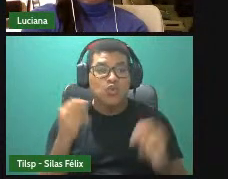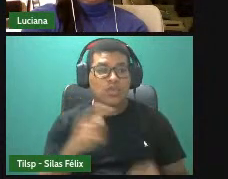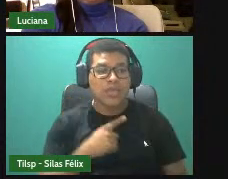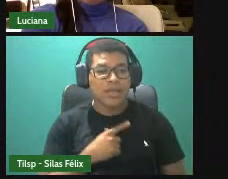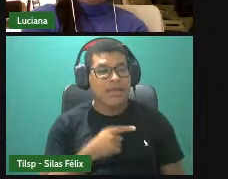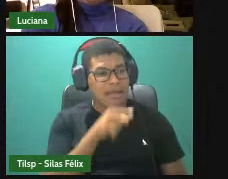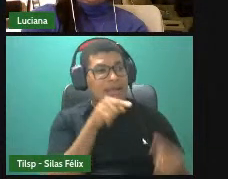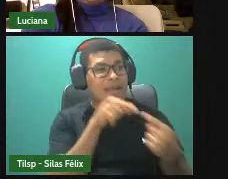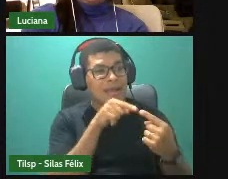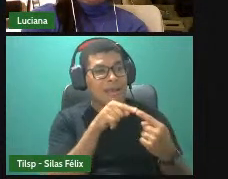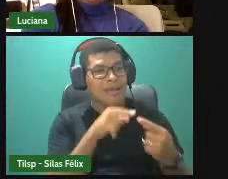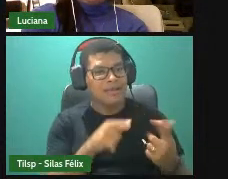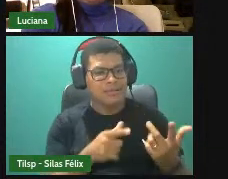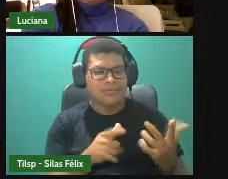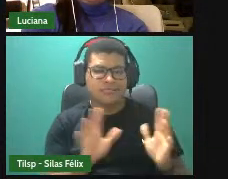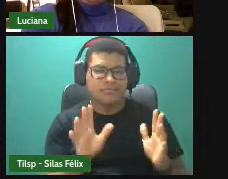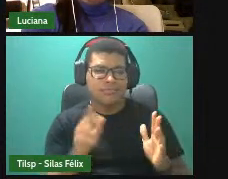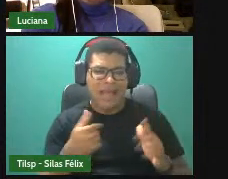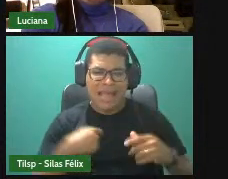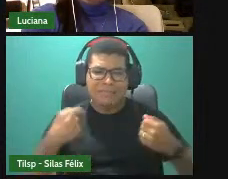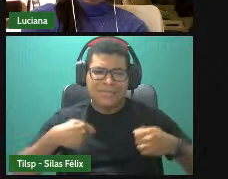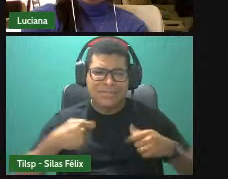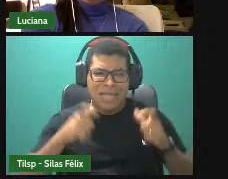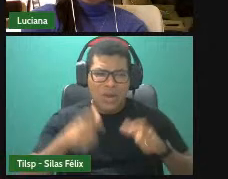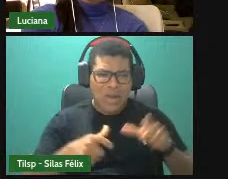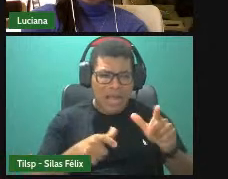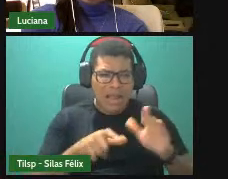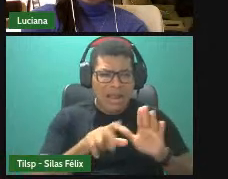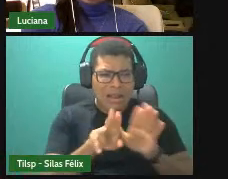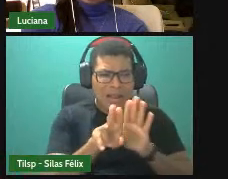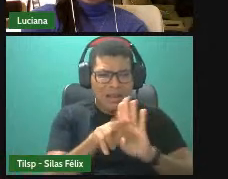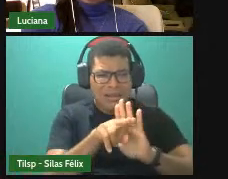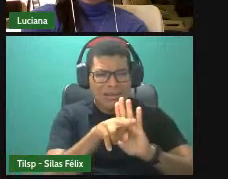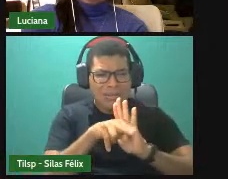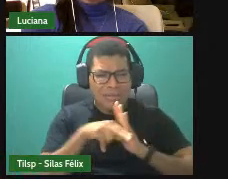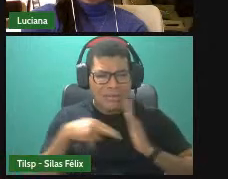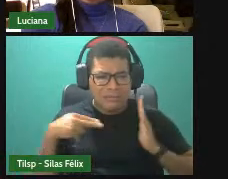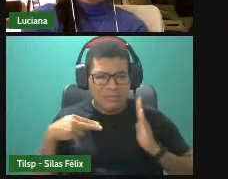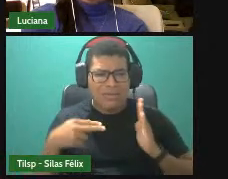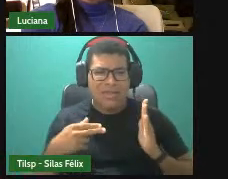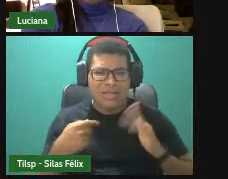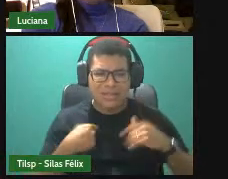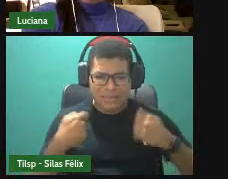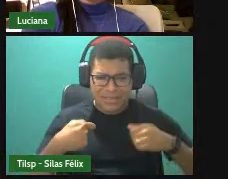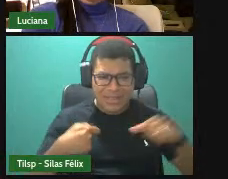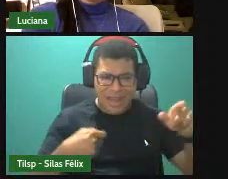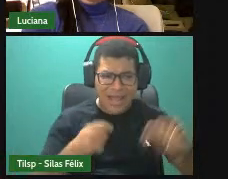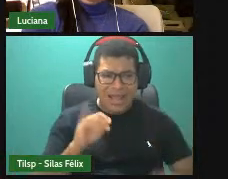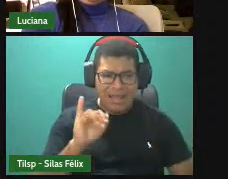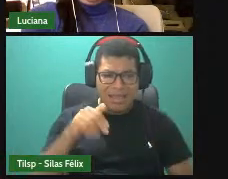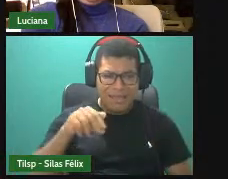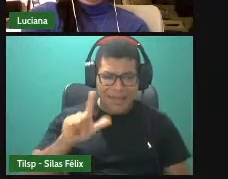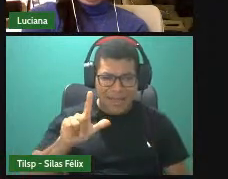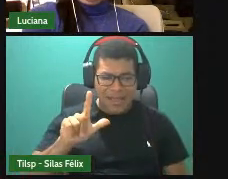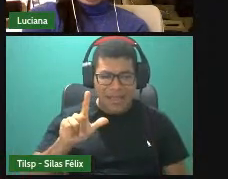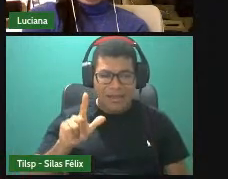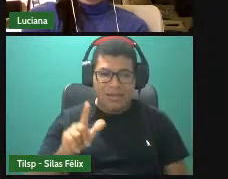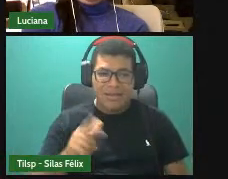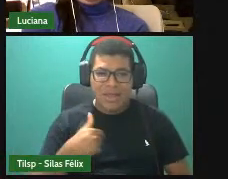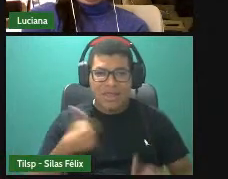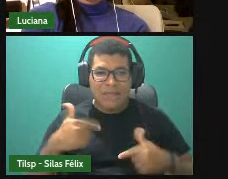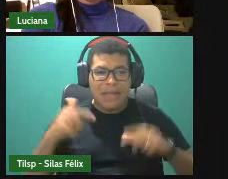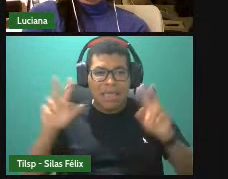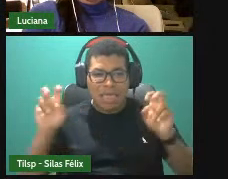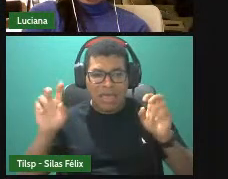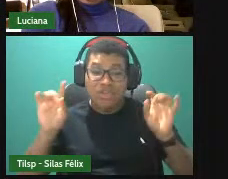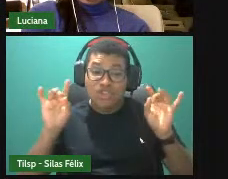tenho que atuar em necrotério, tenho que atuar em ML, eu tenho que sentar e fazer só uma parte administrativa, só entre aspas, né? A